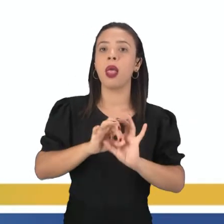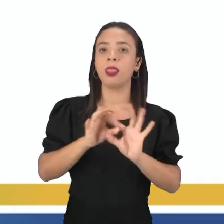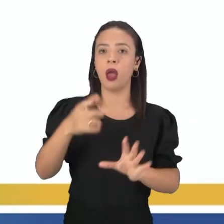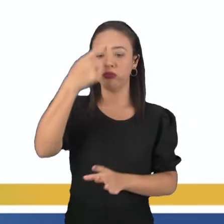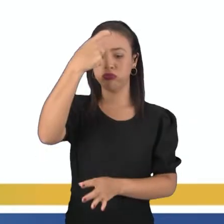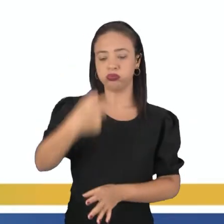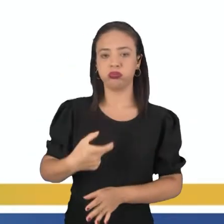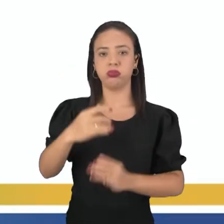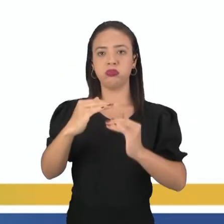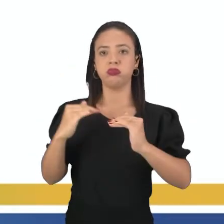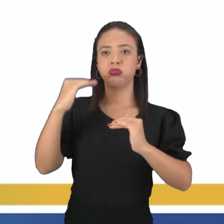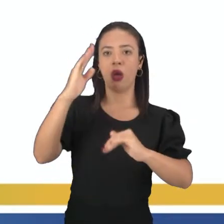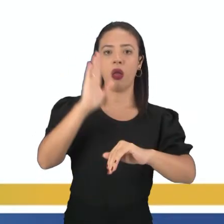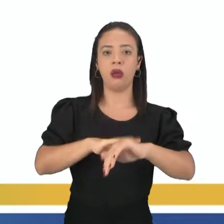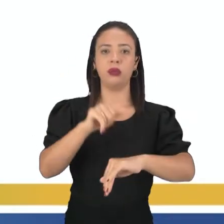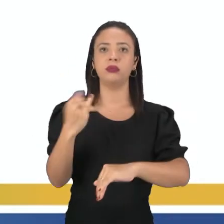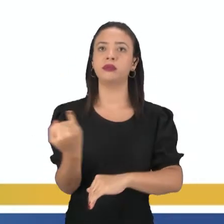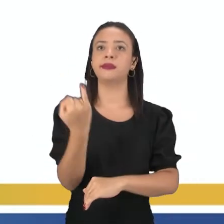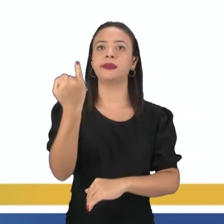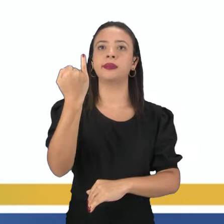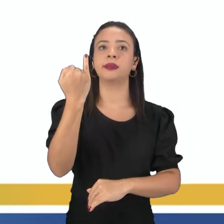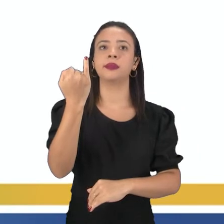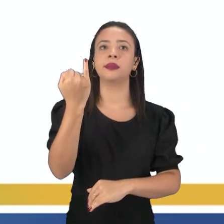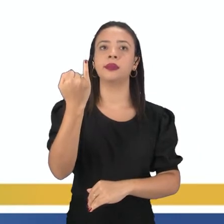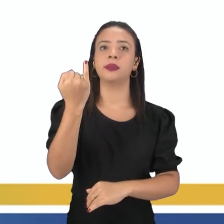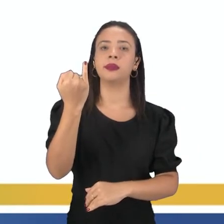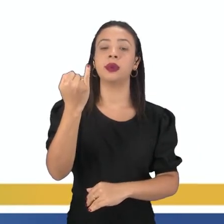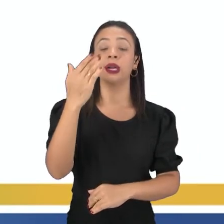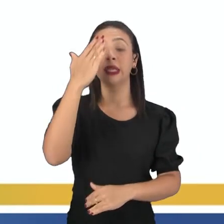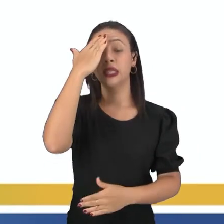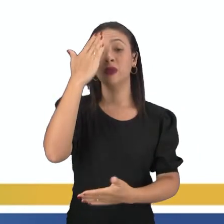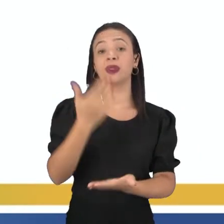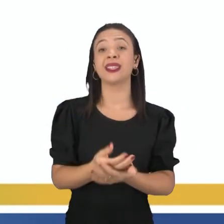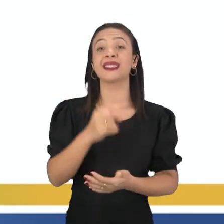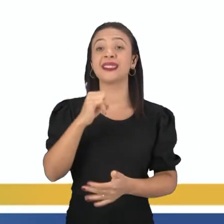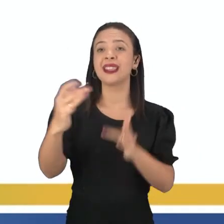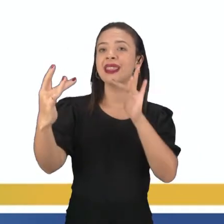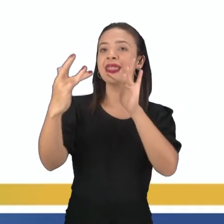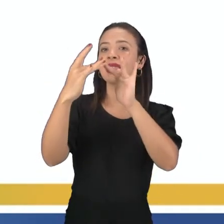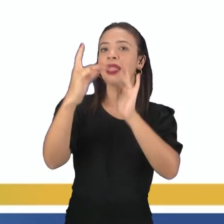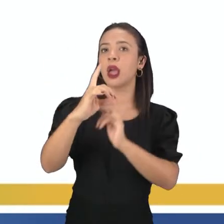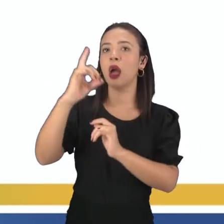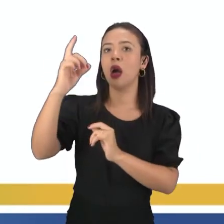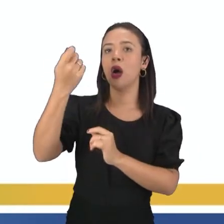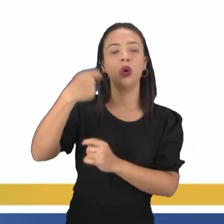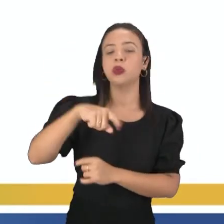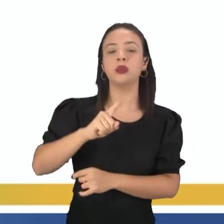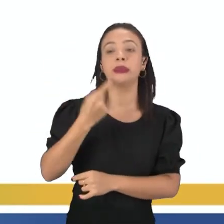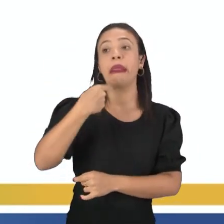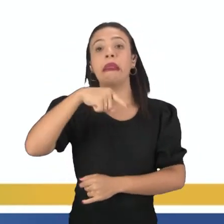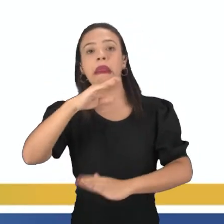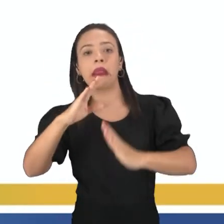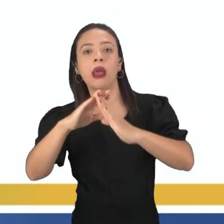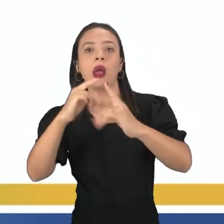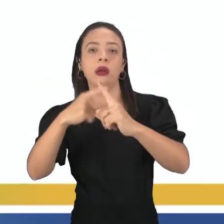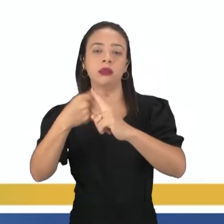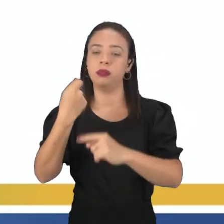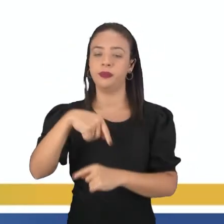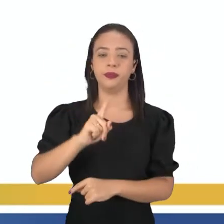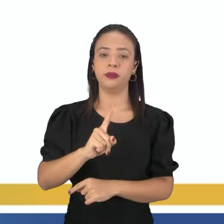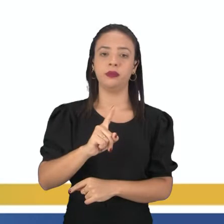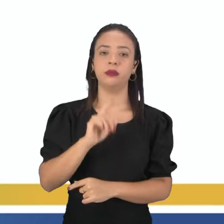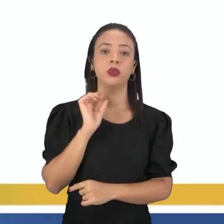tudo, acreditada que para ter contato com Deus não era necessário ir até a igreja, e